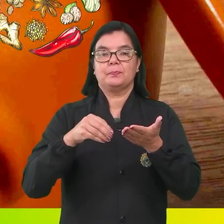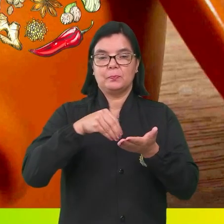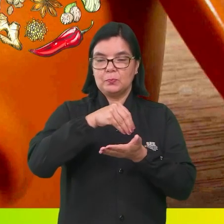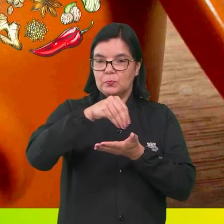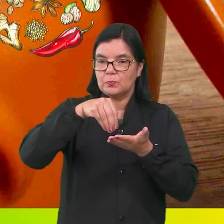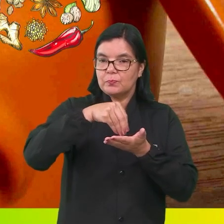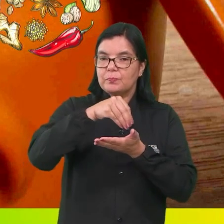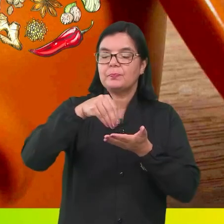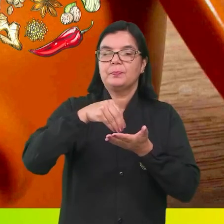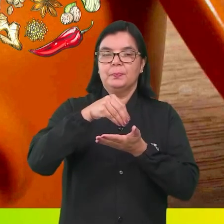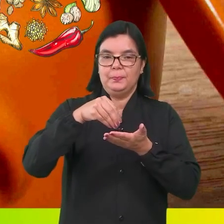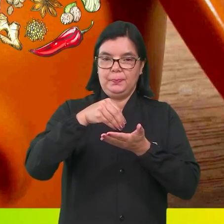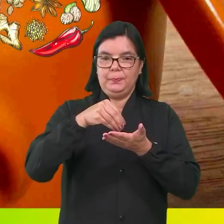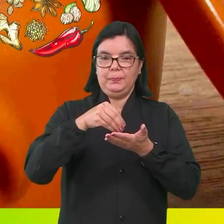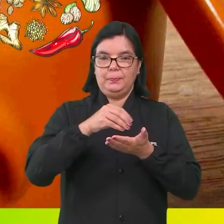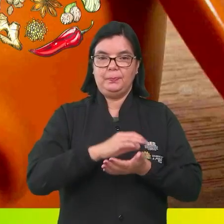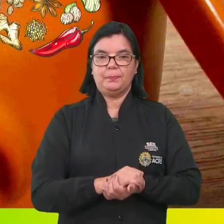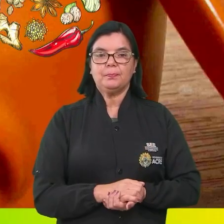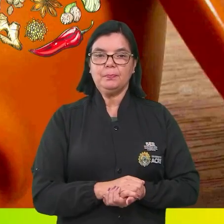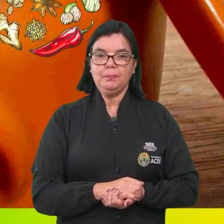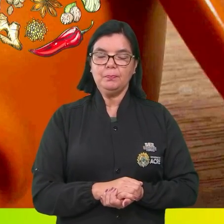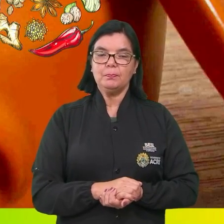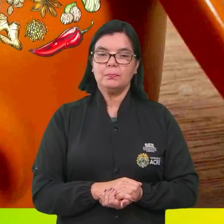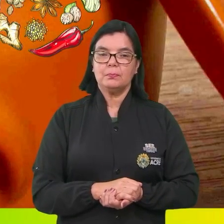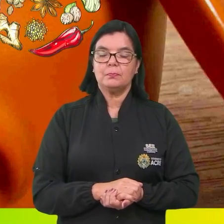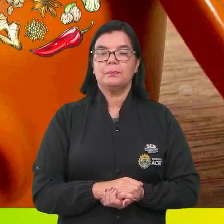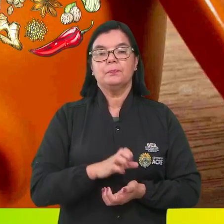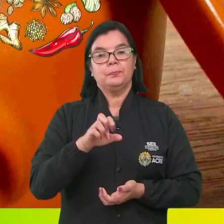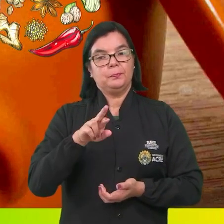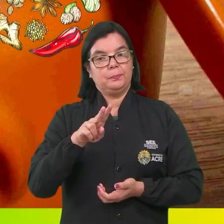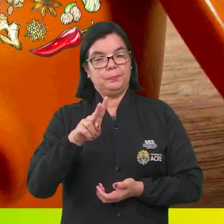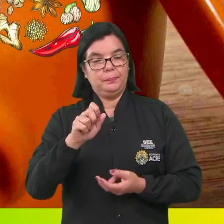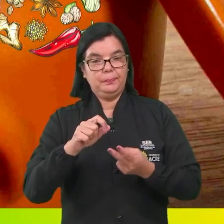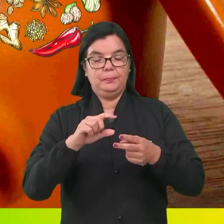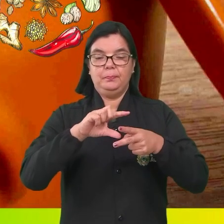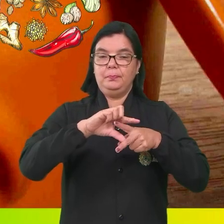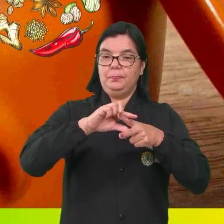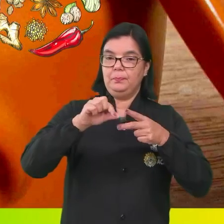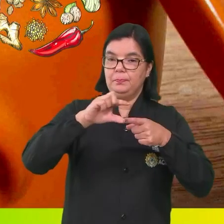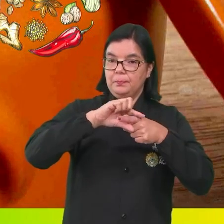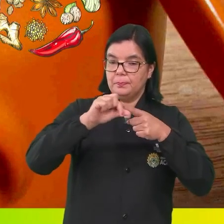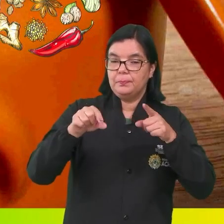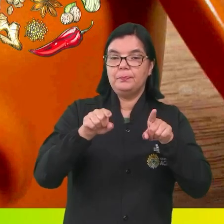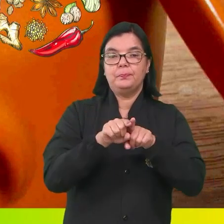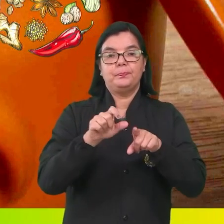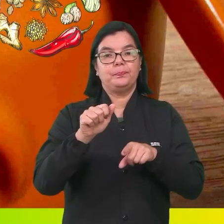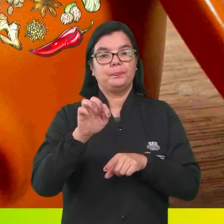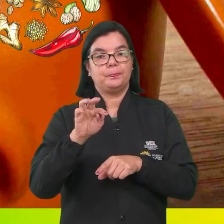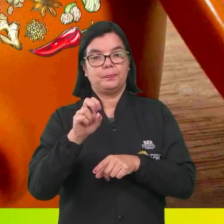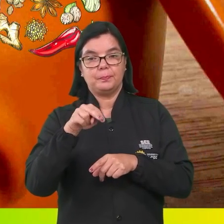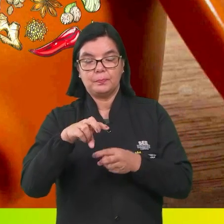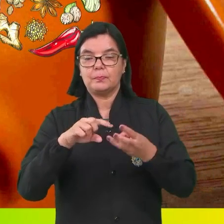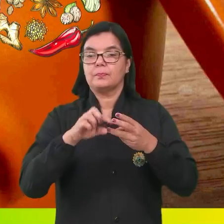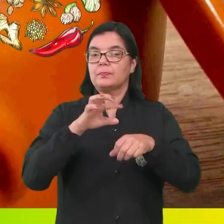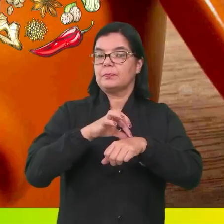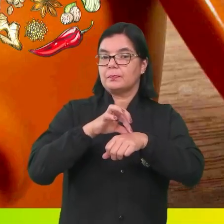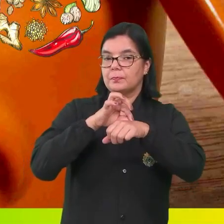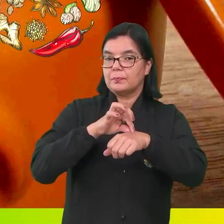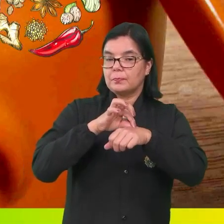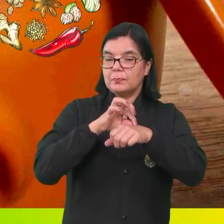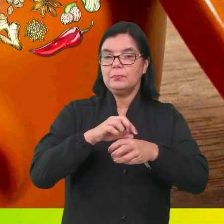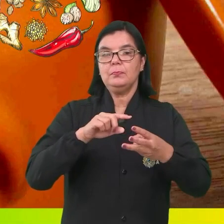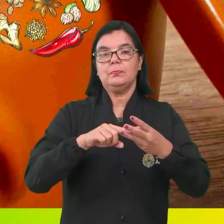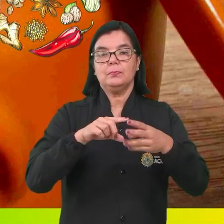né? Alguns recheios, como de ervas, né? De folhas, de atum, de carnes,